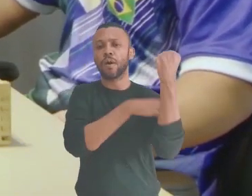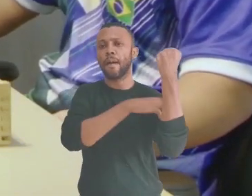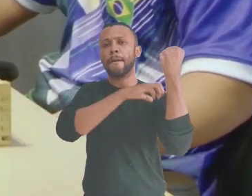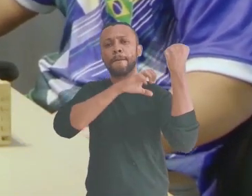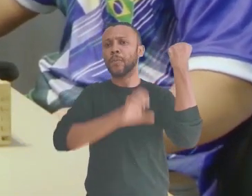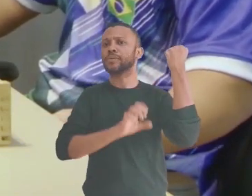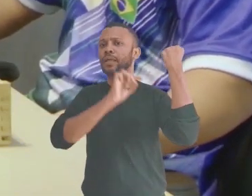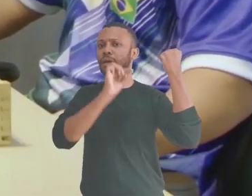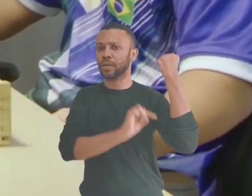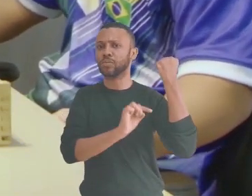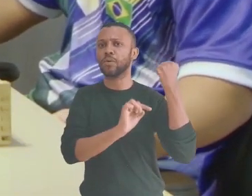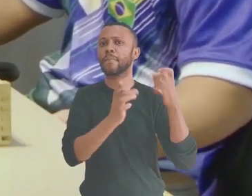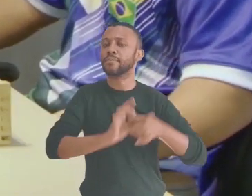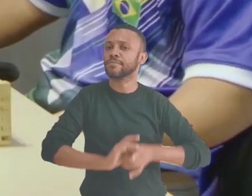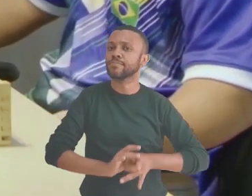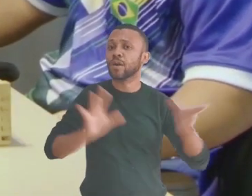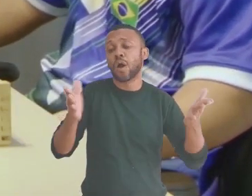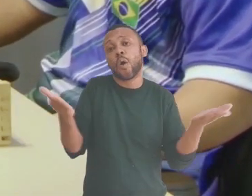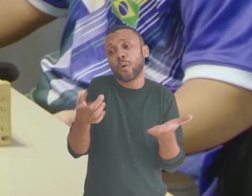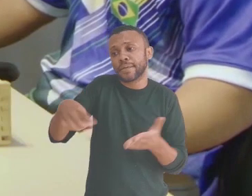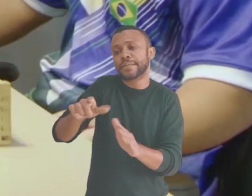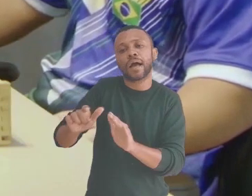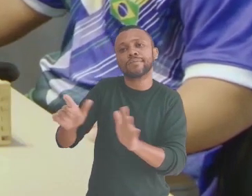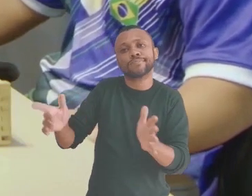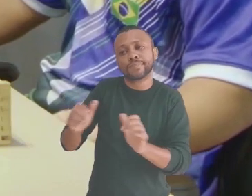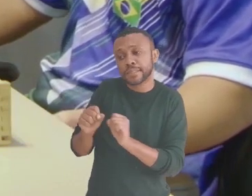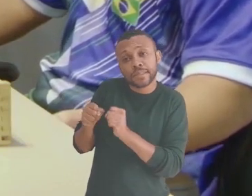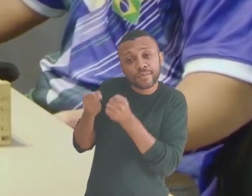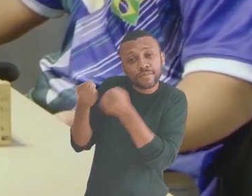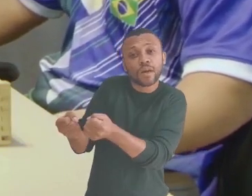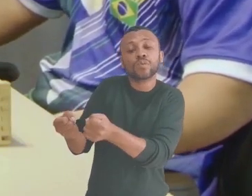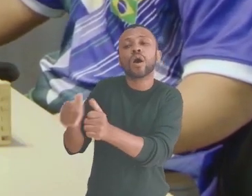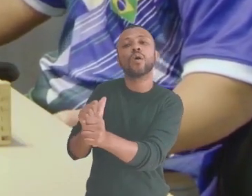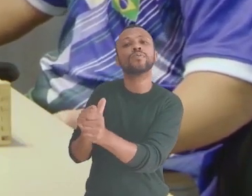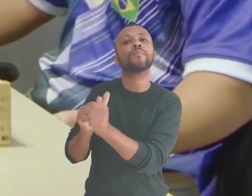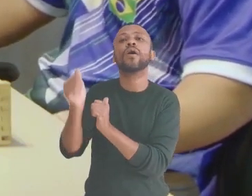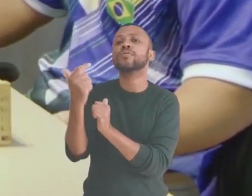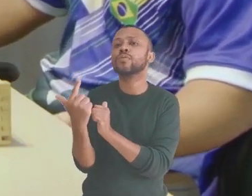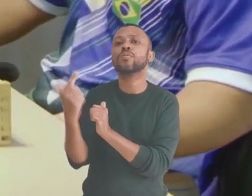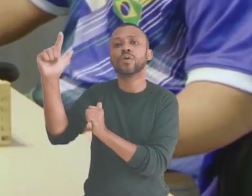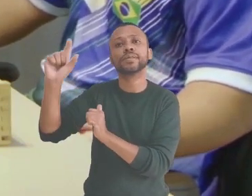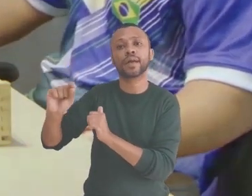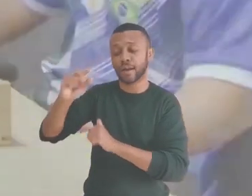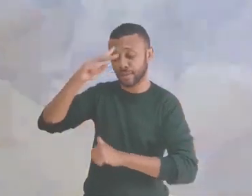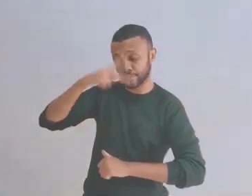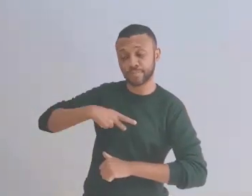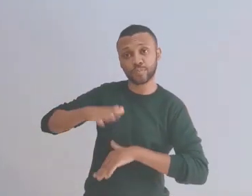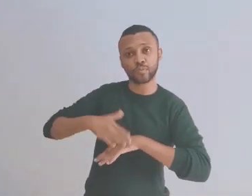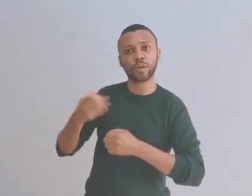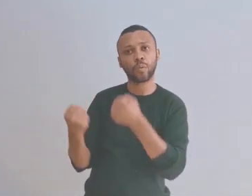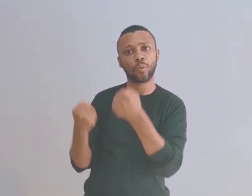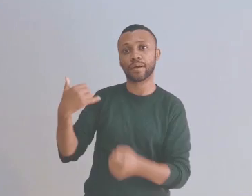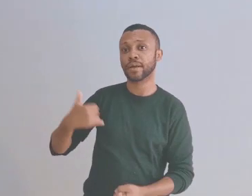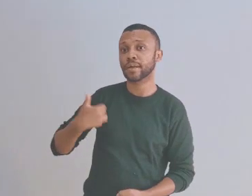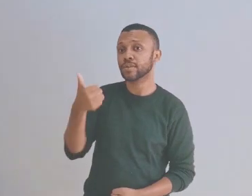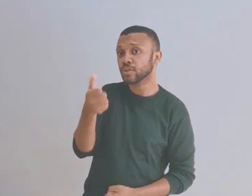se dedicando a um outro esporte, além do badminton, que é o halterofilismo. Tá? Ele tem 18 anos, você